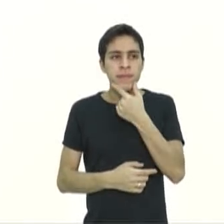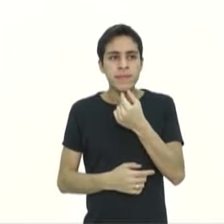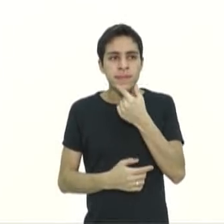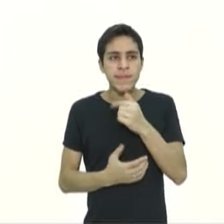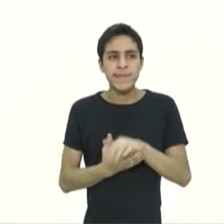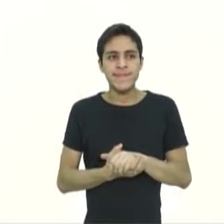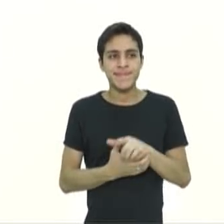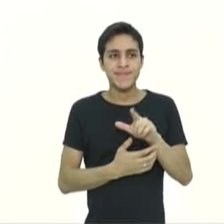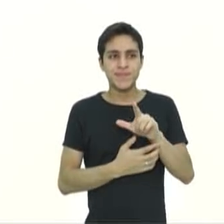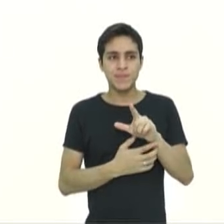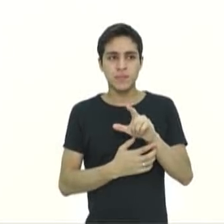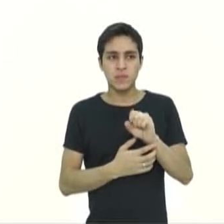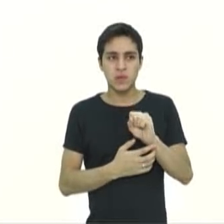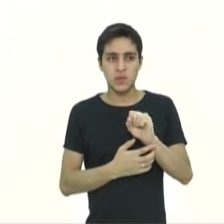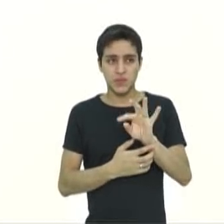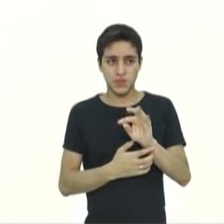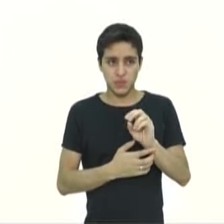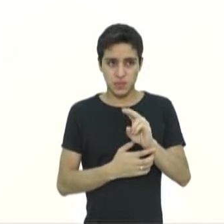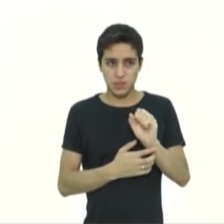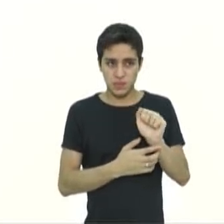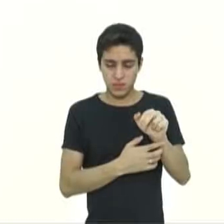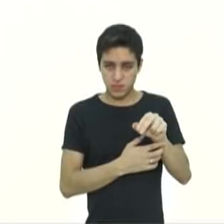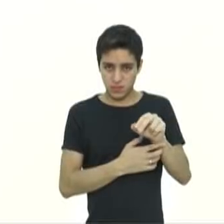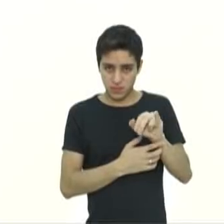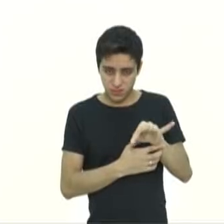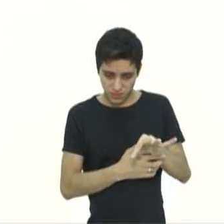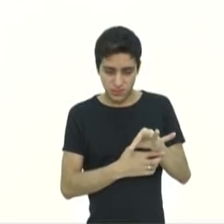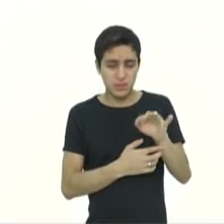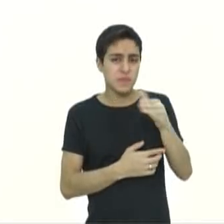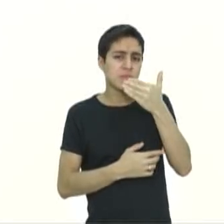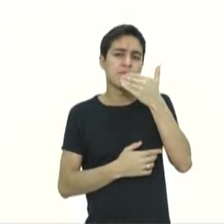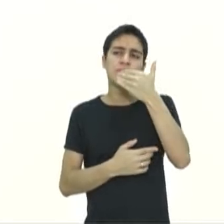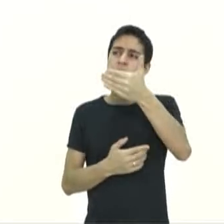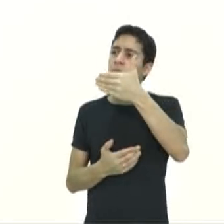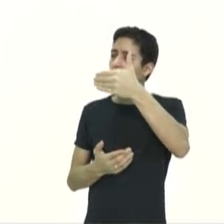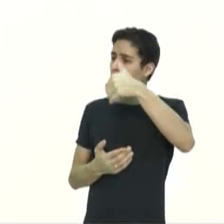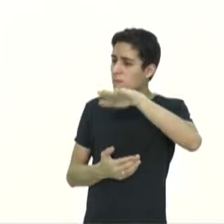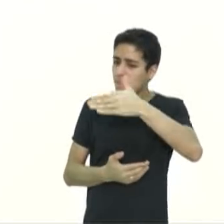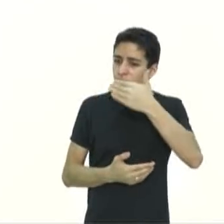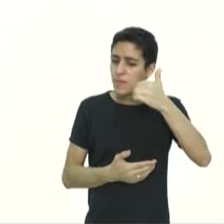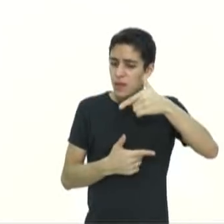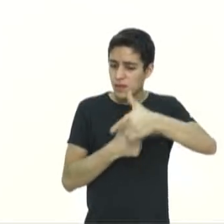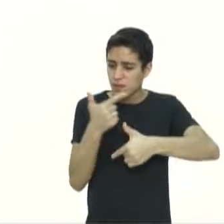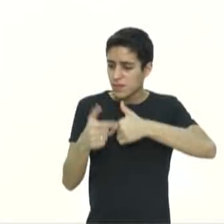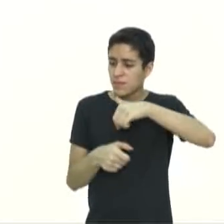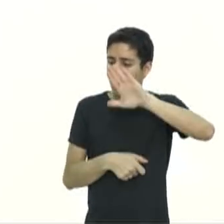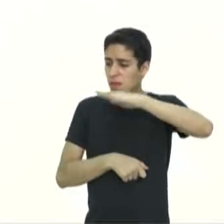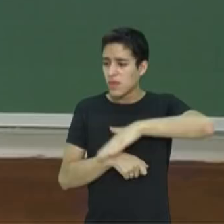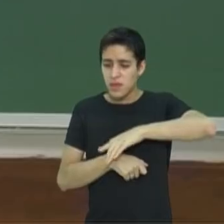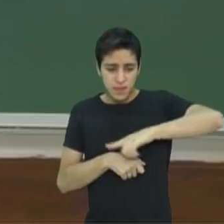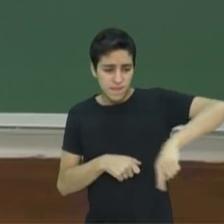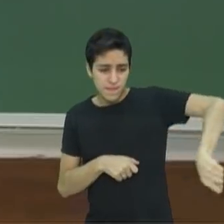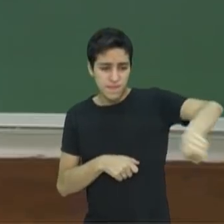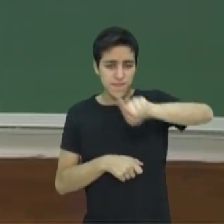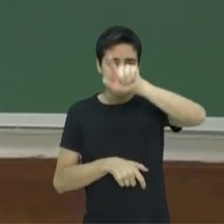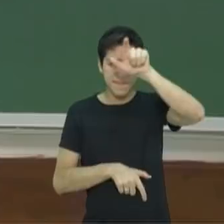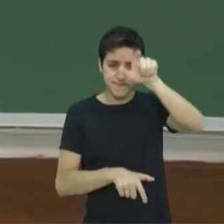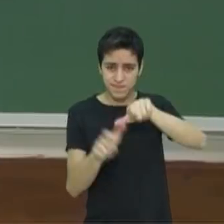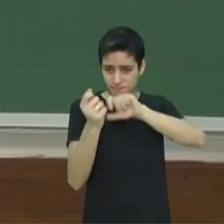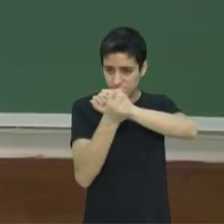exigir, a princípio, ele começa uma revolta pedindo melhores condições de trabalho e mais tempo para que esses